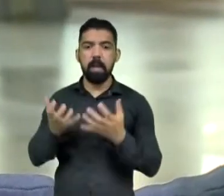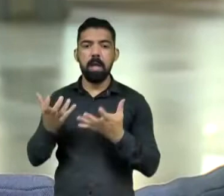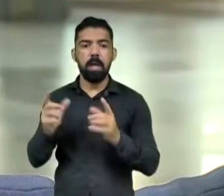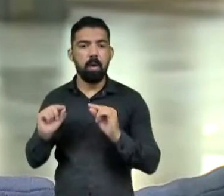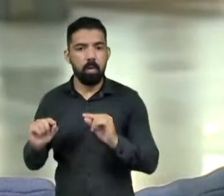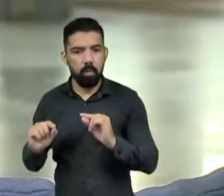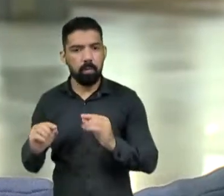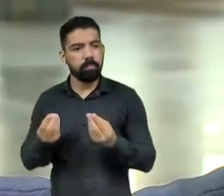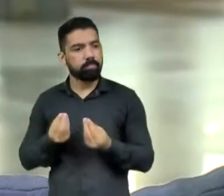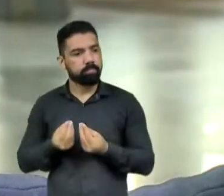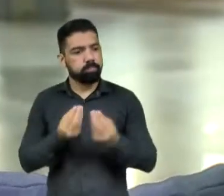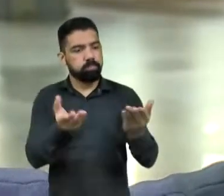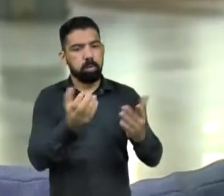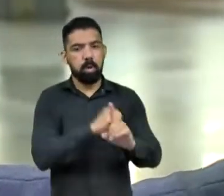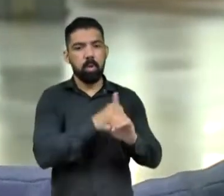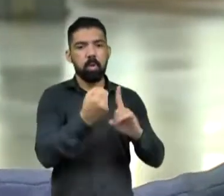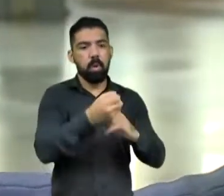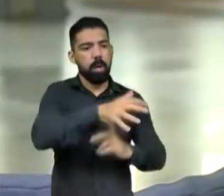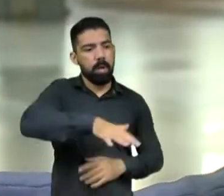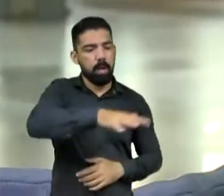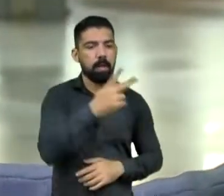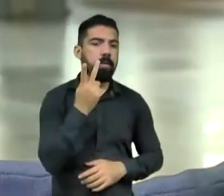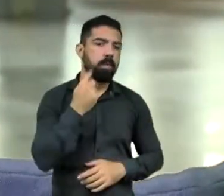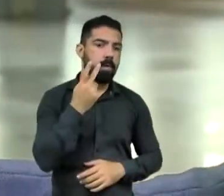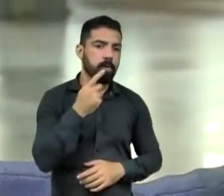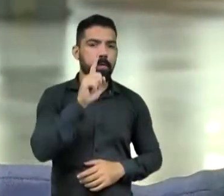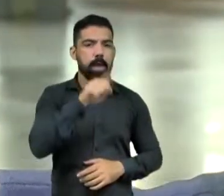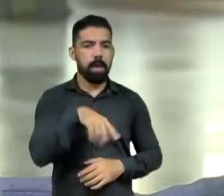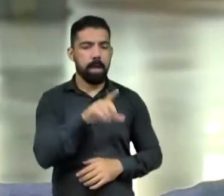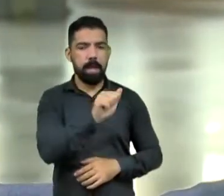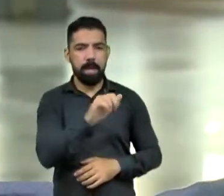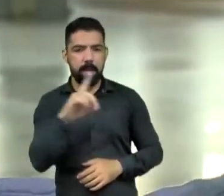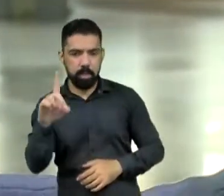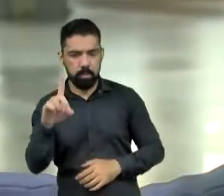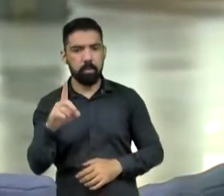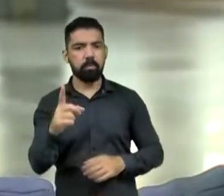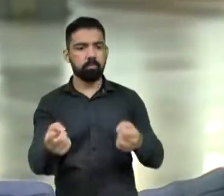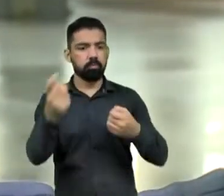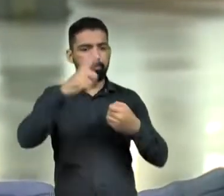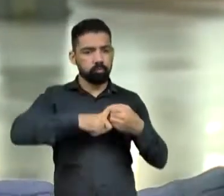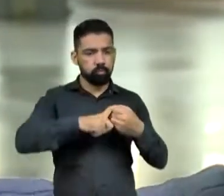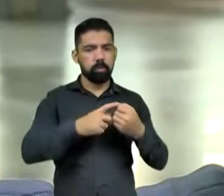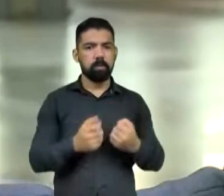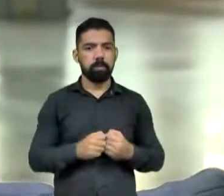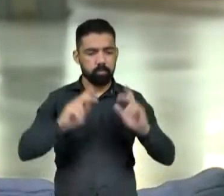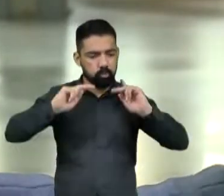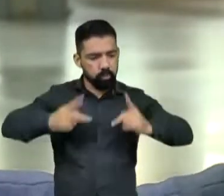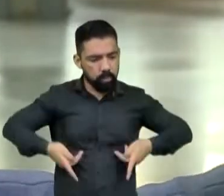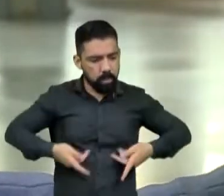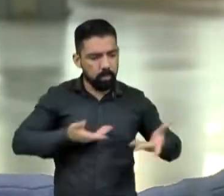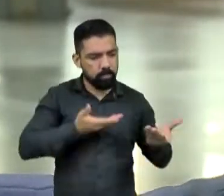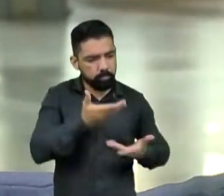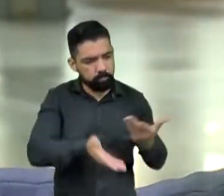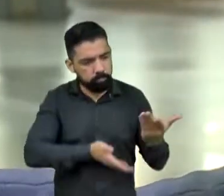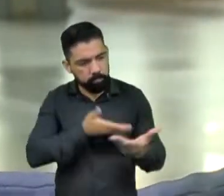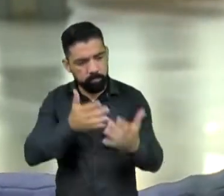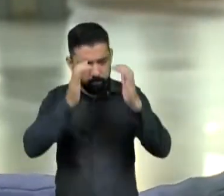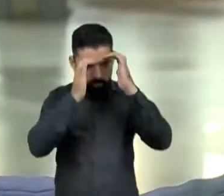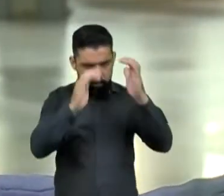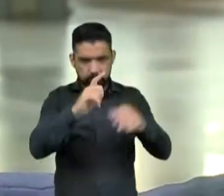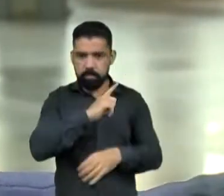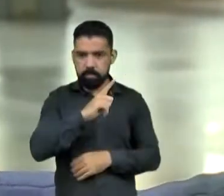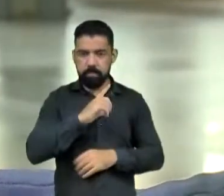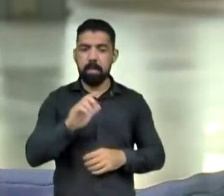uma administração pública de ressocialização, de humanização, uma